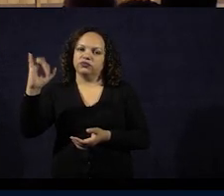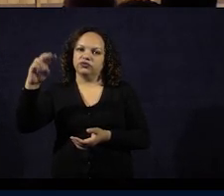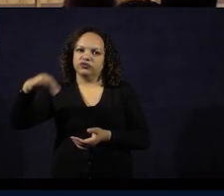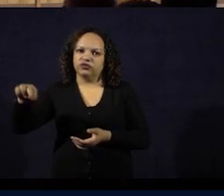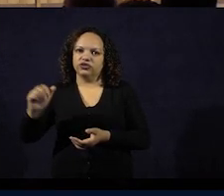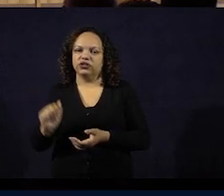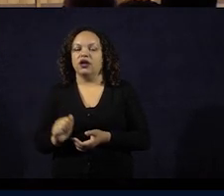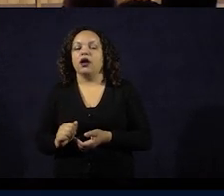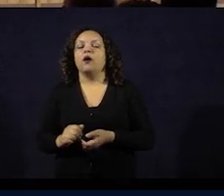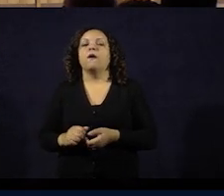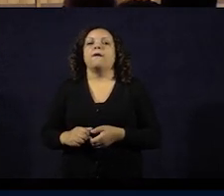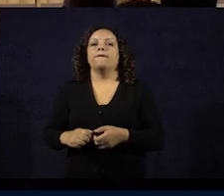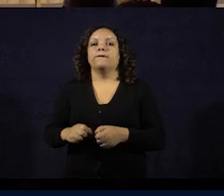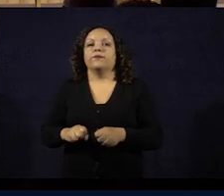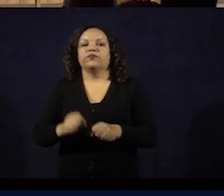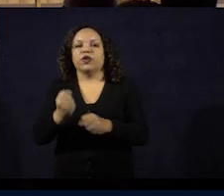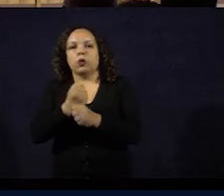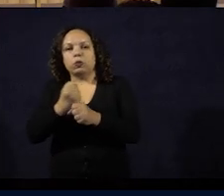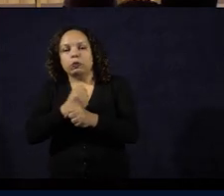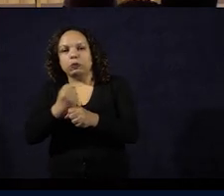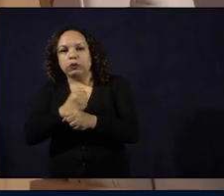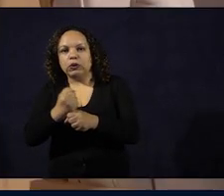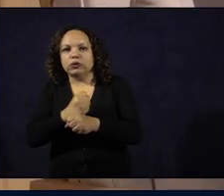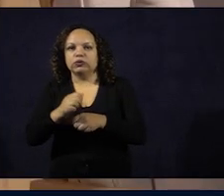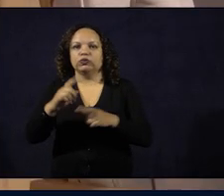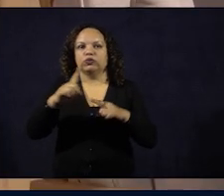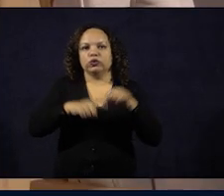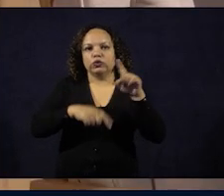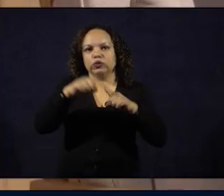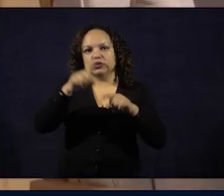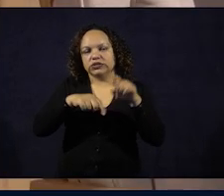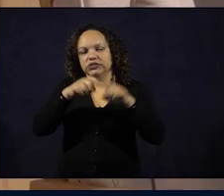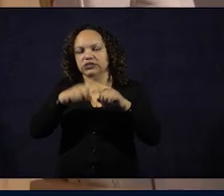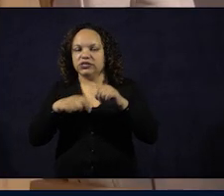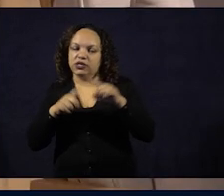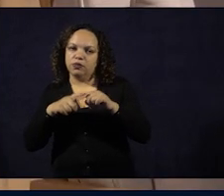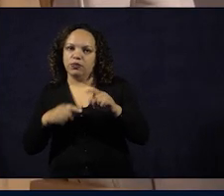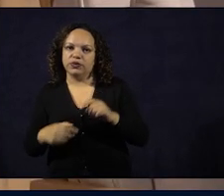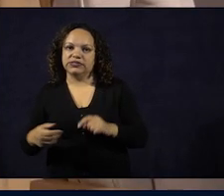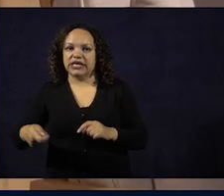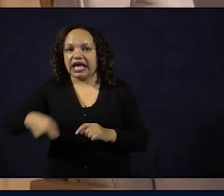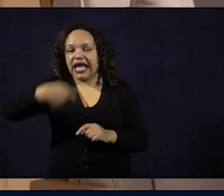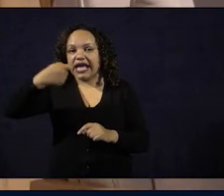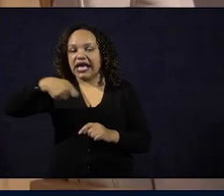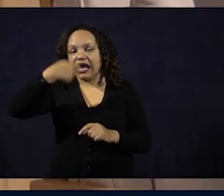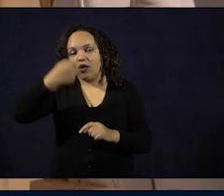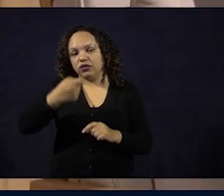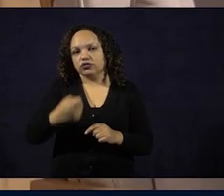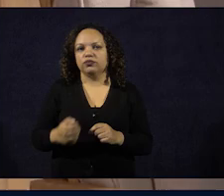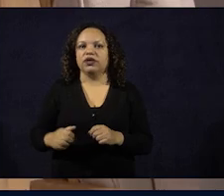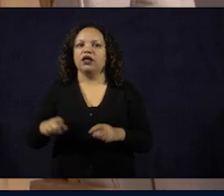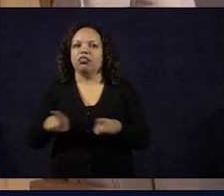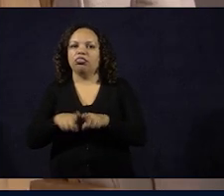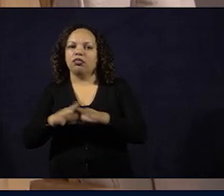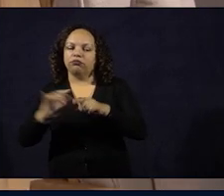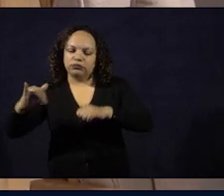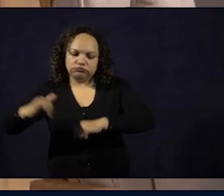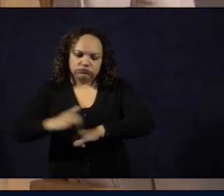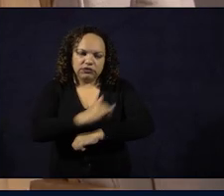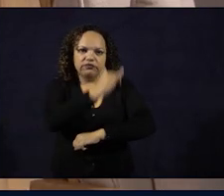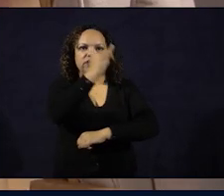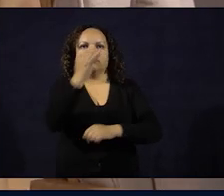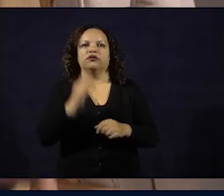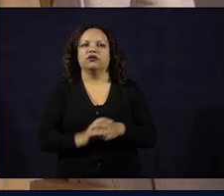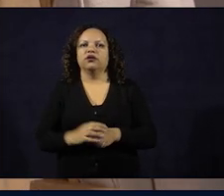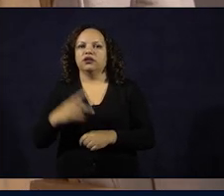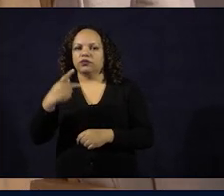Então, é um país muito rico, tem uma indústria forte, está crescendo. Vamos investir na infraestrutura para que a gente continue, então, tendo esse PIB não